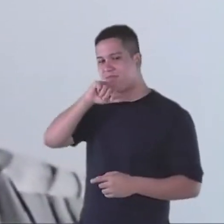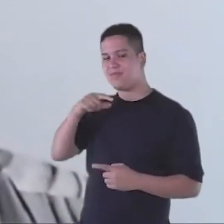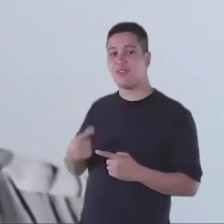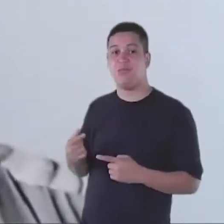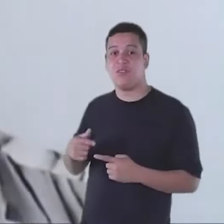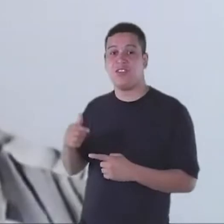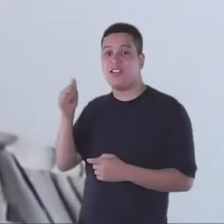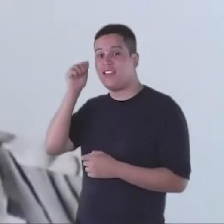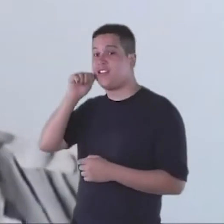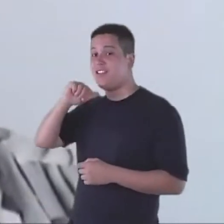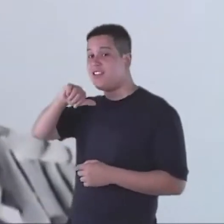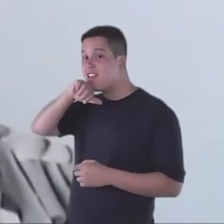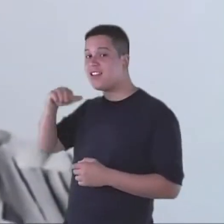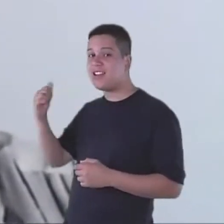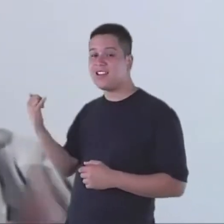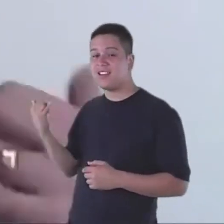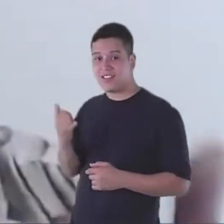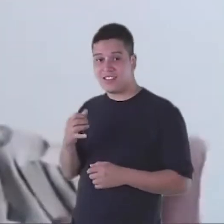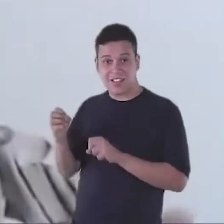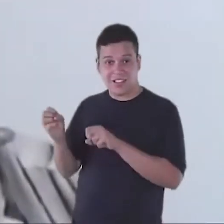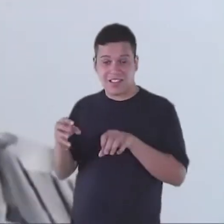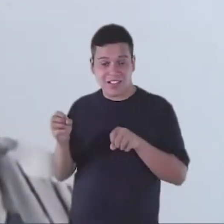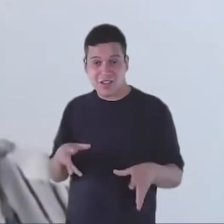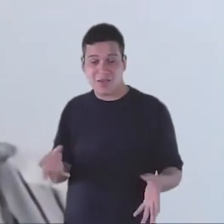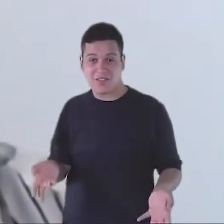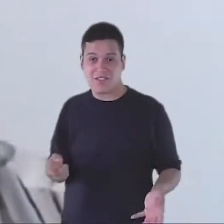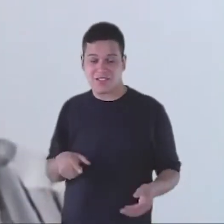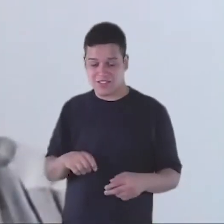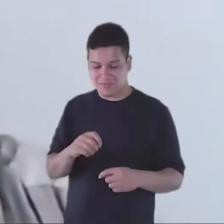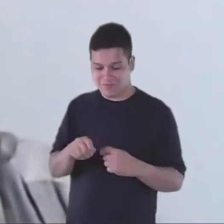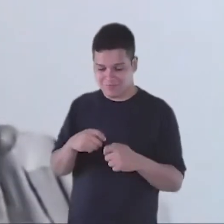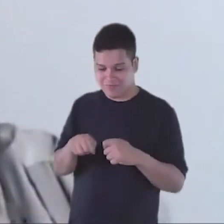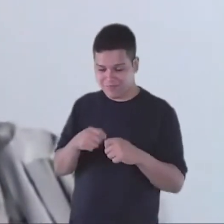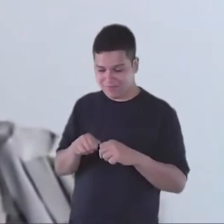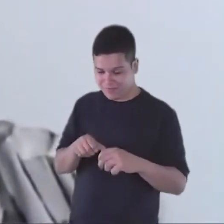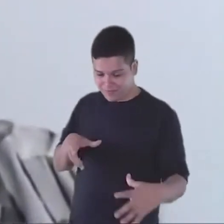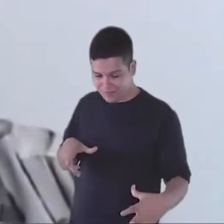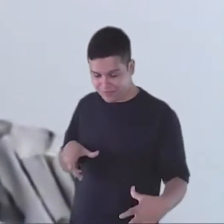cadarço. Se ela decidir fazer ao mesmo tempo, ok. Eu topo.